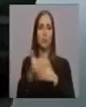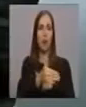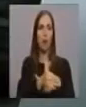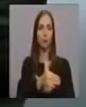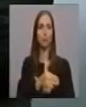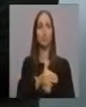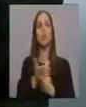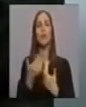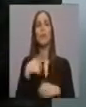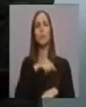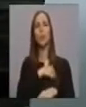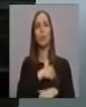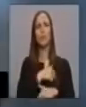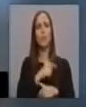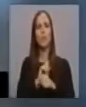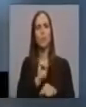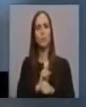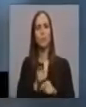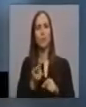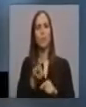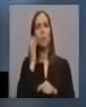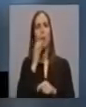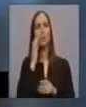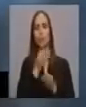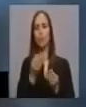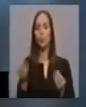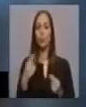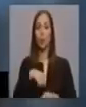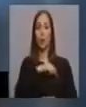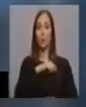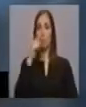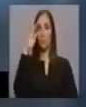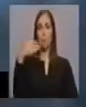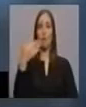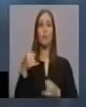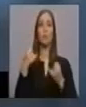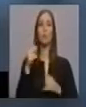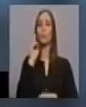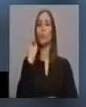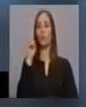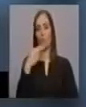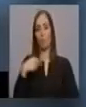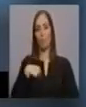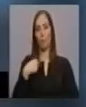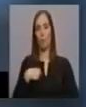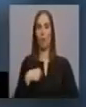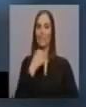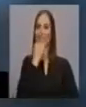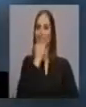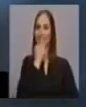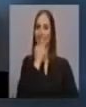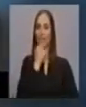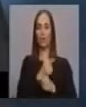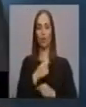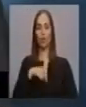o que falar aqui nós somos pioneiros mas depois precisamos olhar para o umbigo ficamos todos muito contentes por cpu